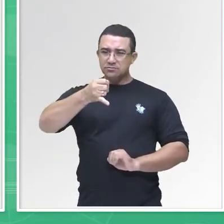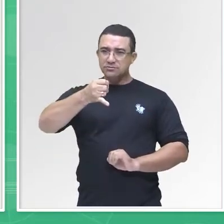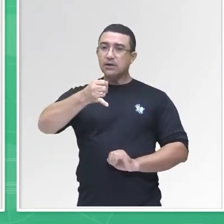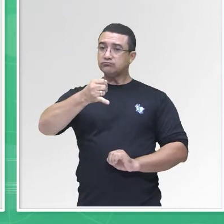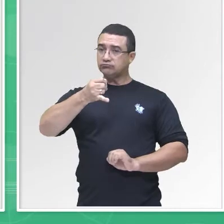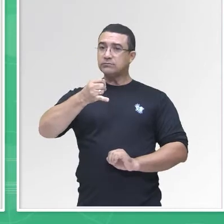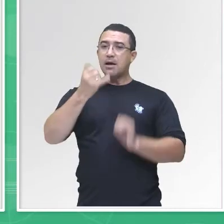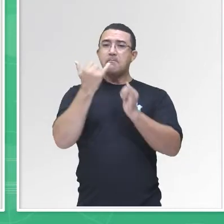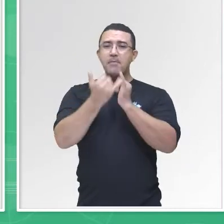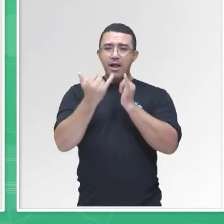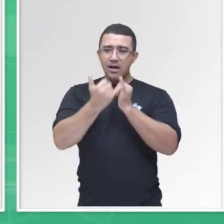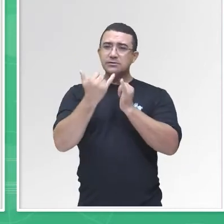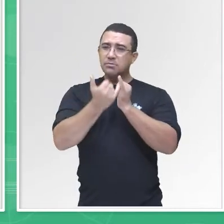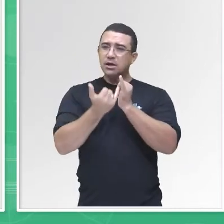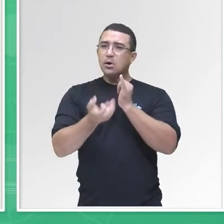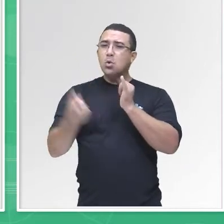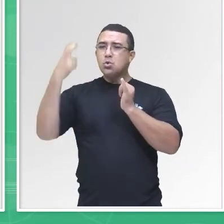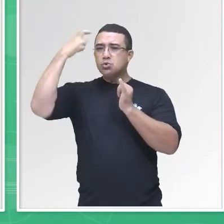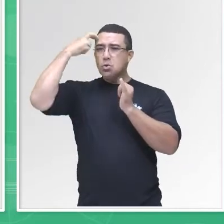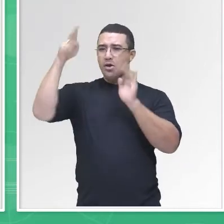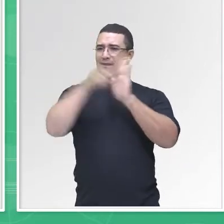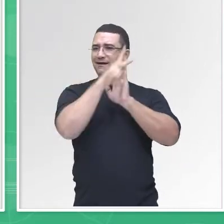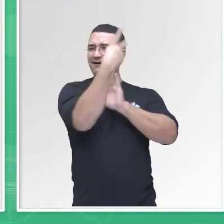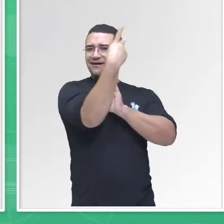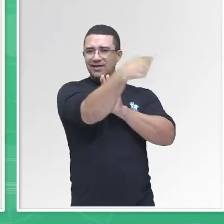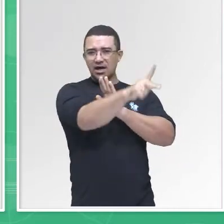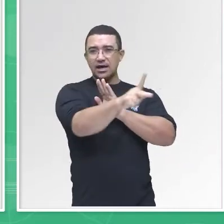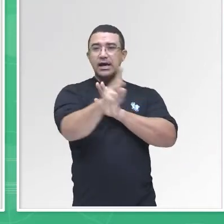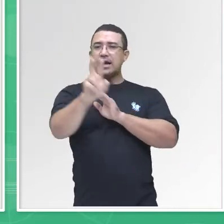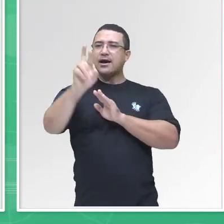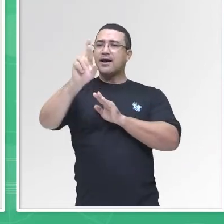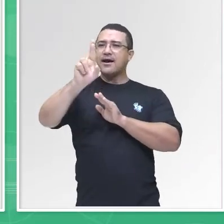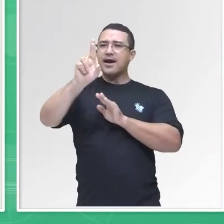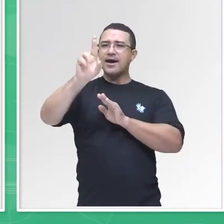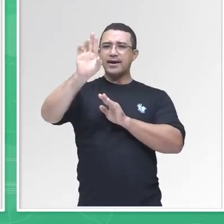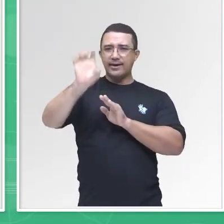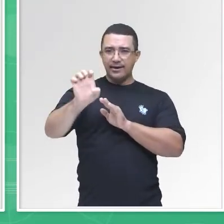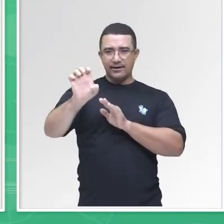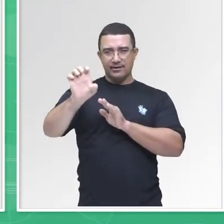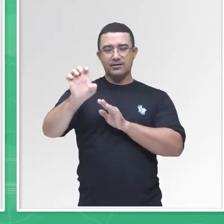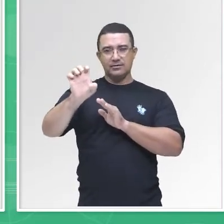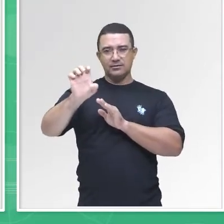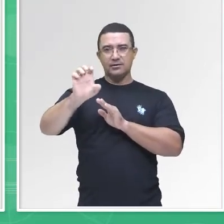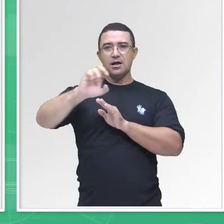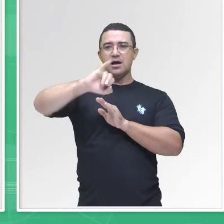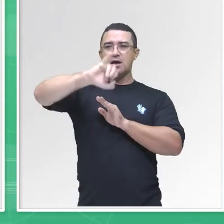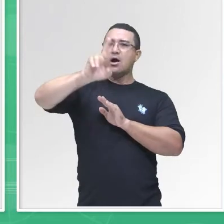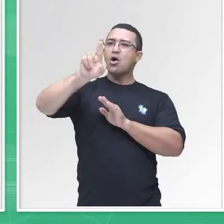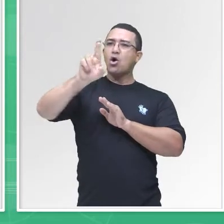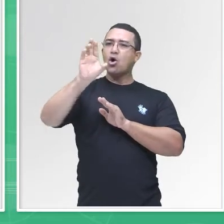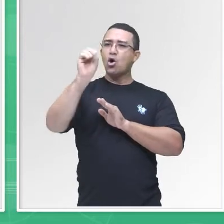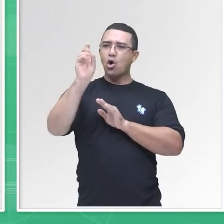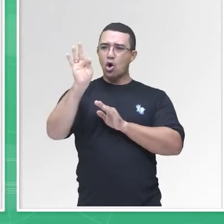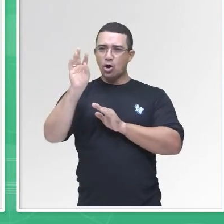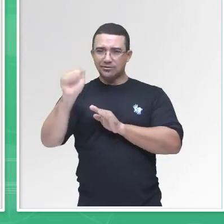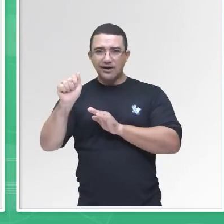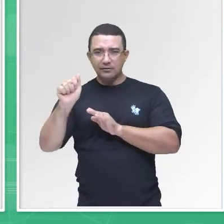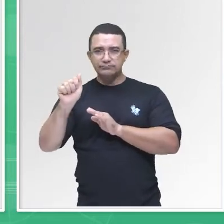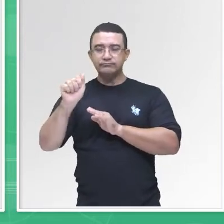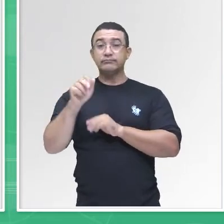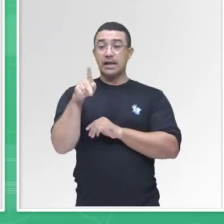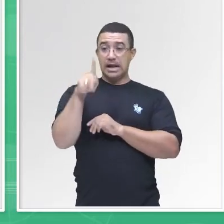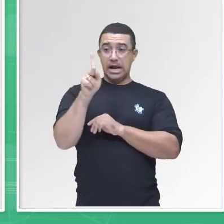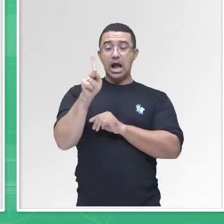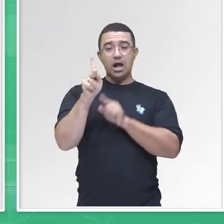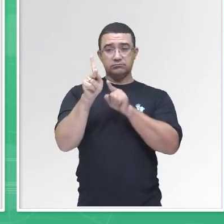é gutural também, parecido com o G. La re, la rota, ok? La K é normal,